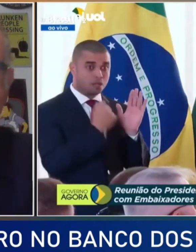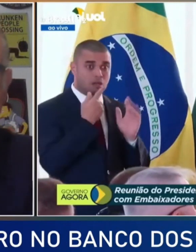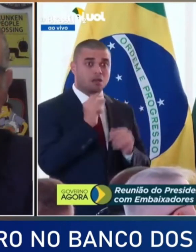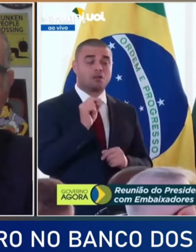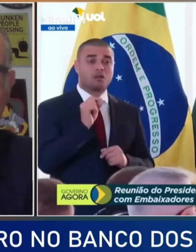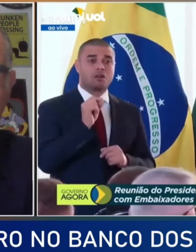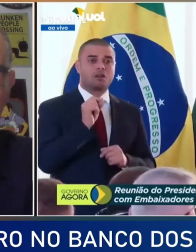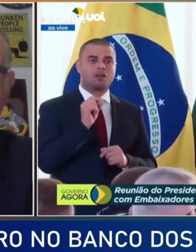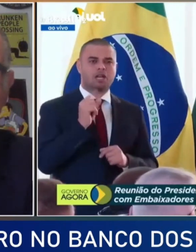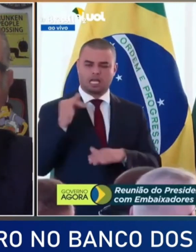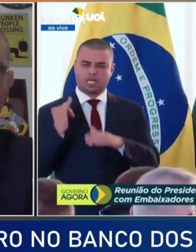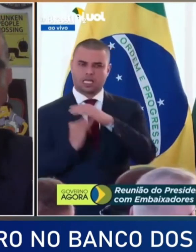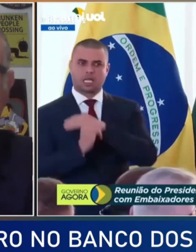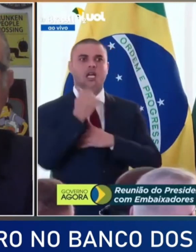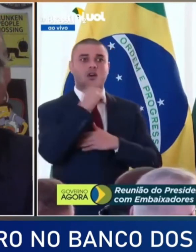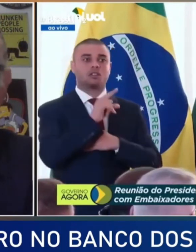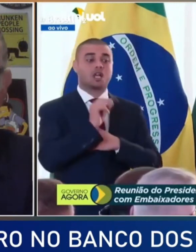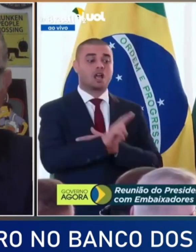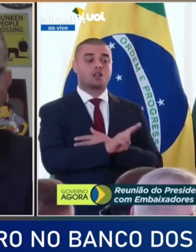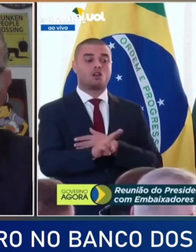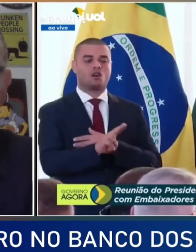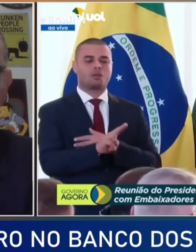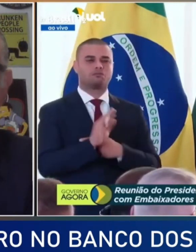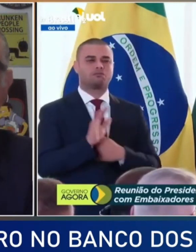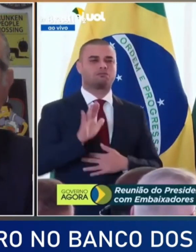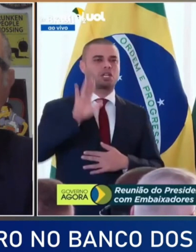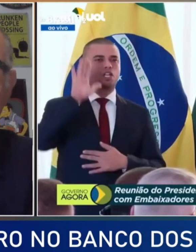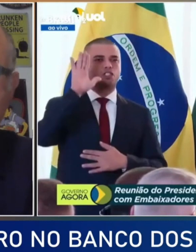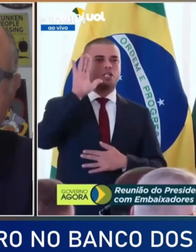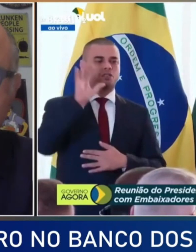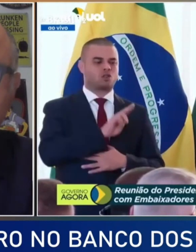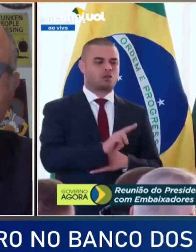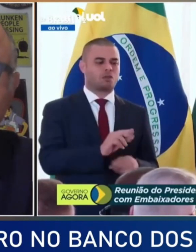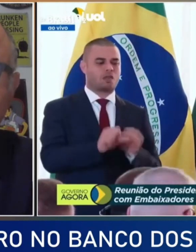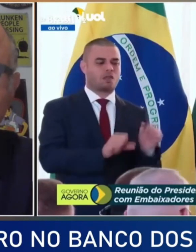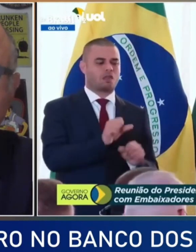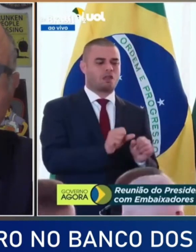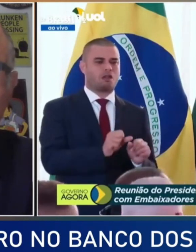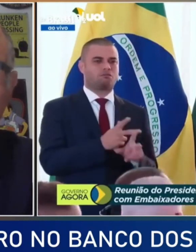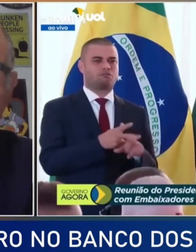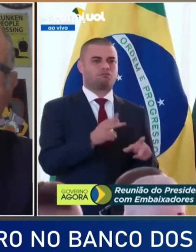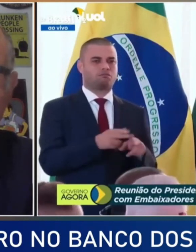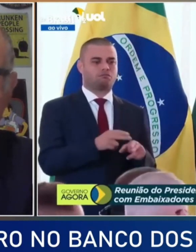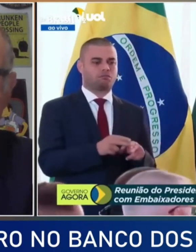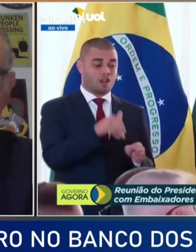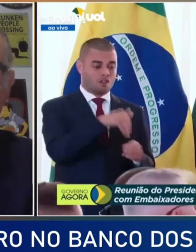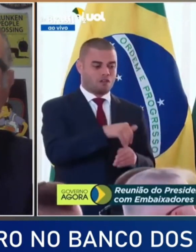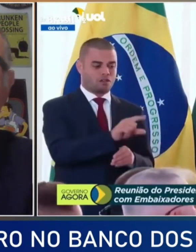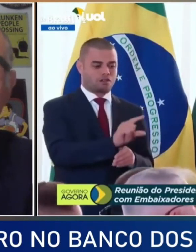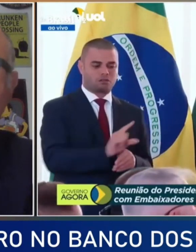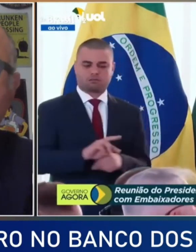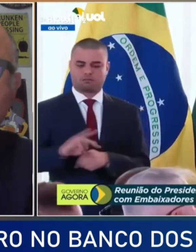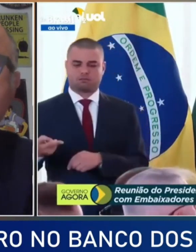fato determinado. Qual este fato determinado? A reunião do Bolsonaro com os